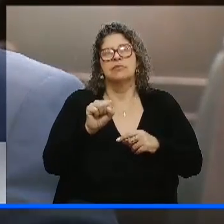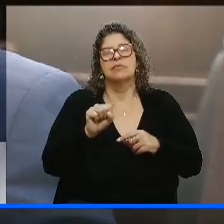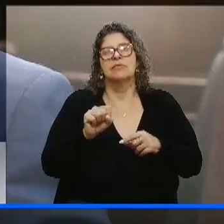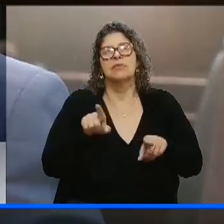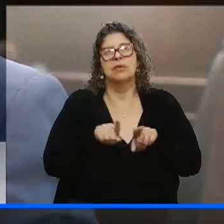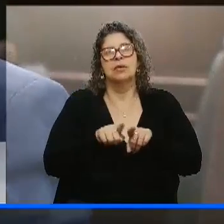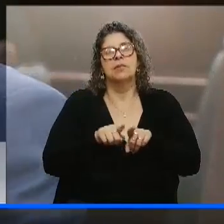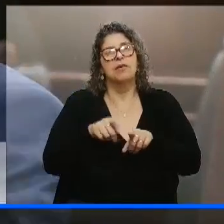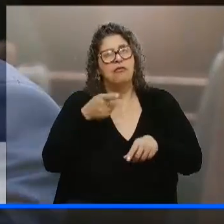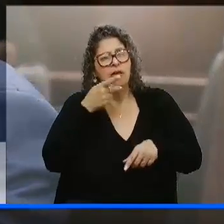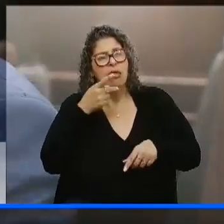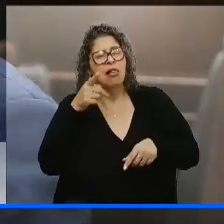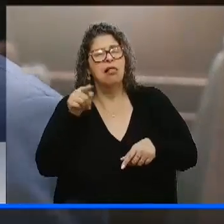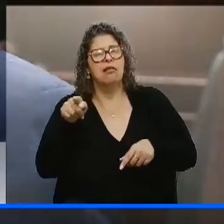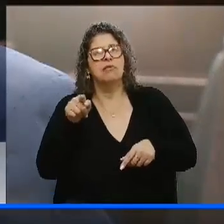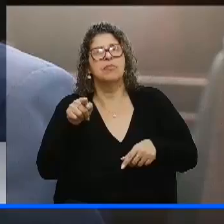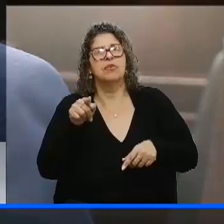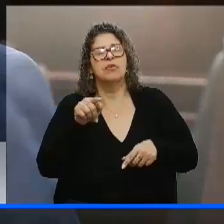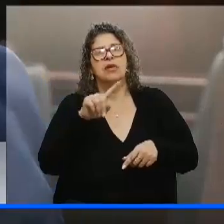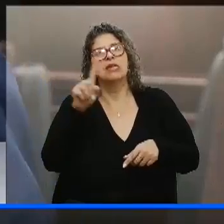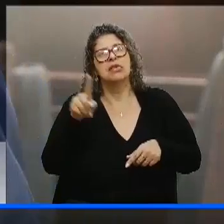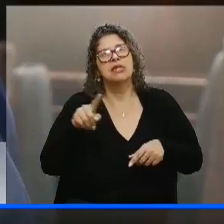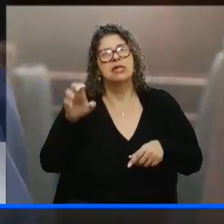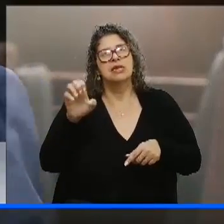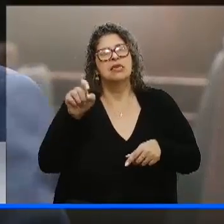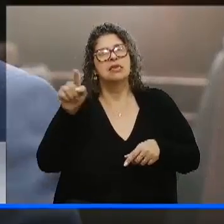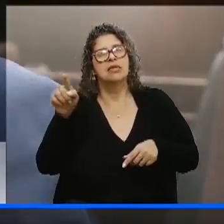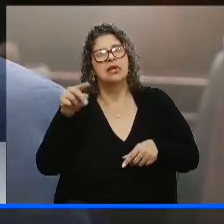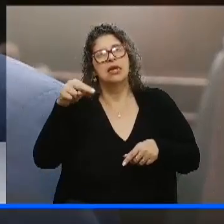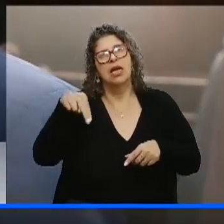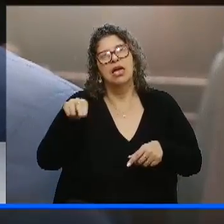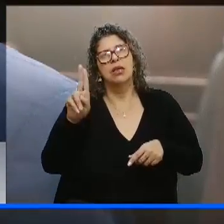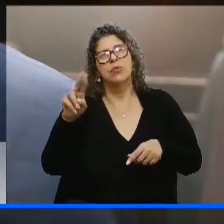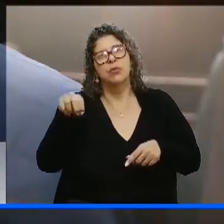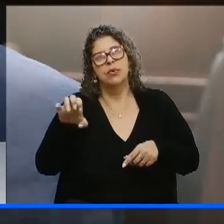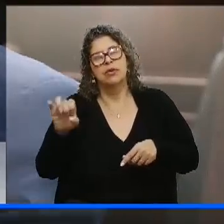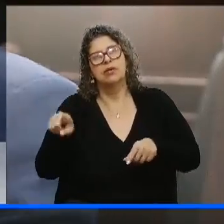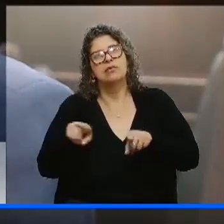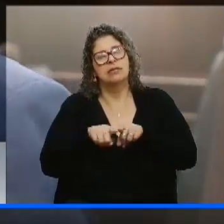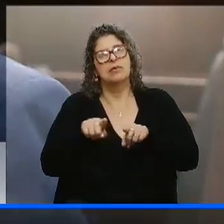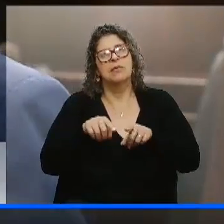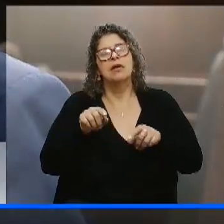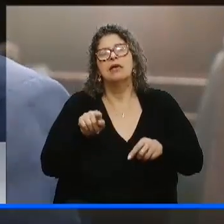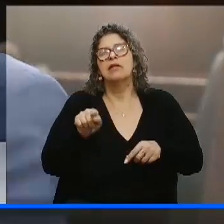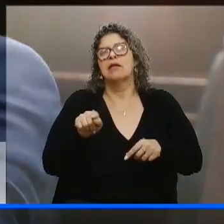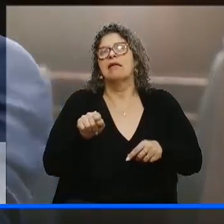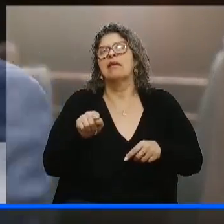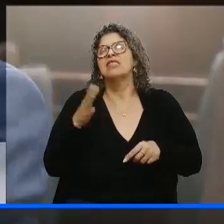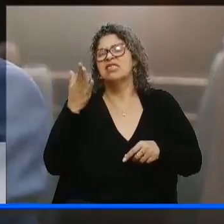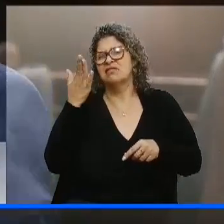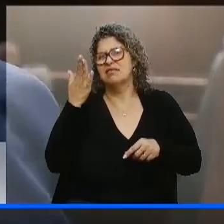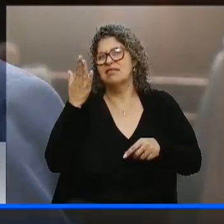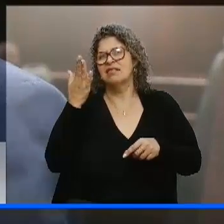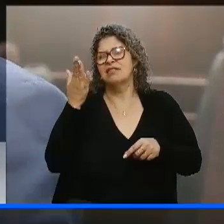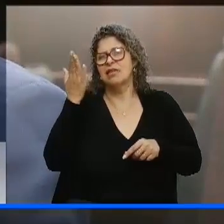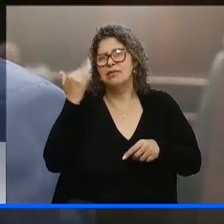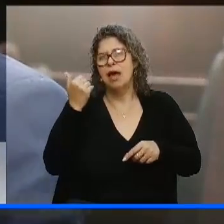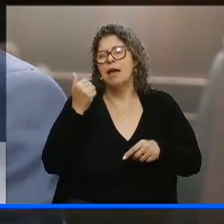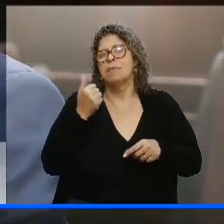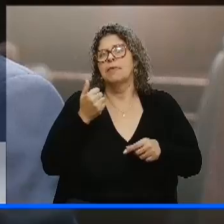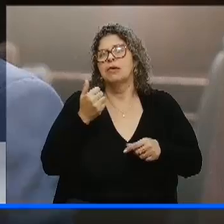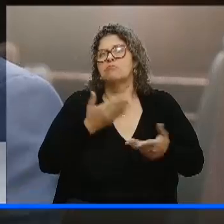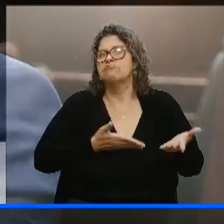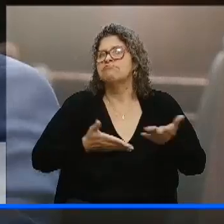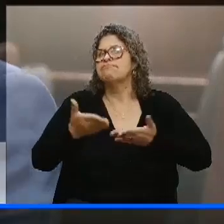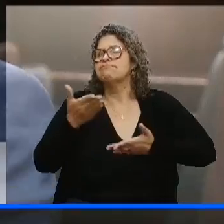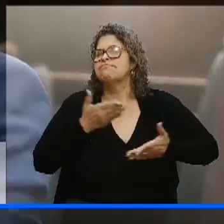nunes do pt que também foi presidente da zona sul que demonstra que a entidade convergem quando o